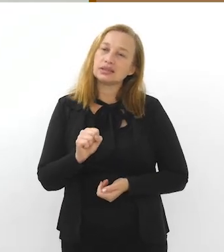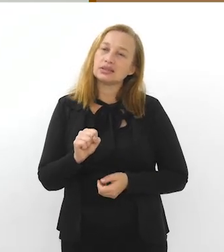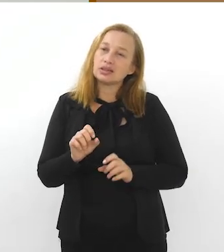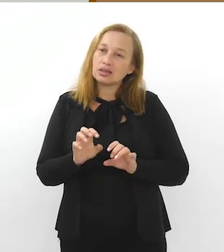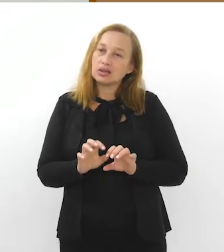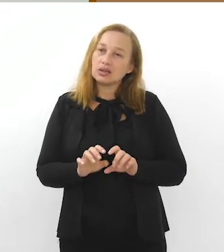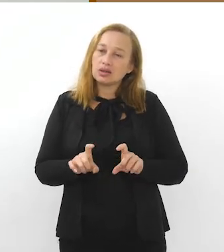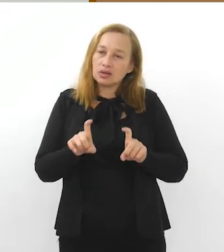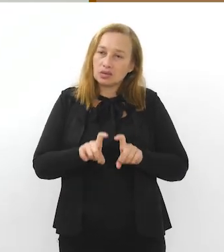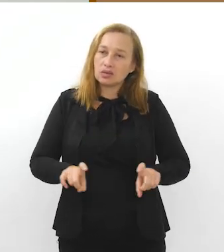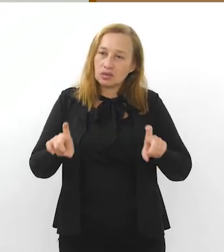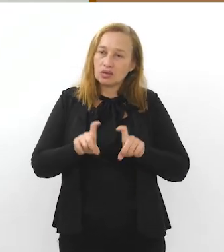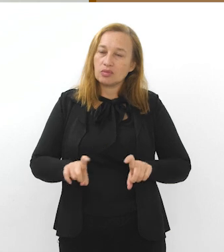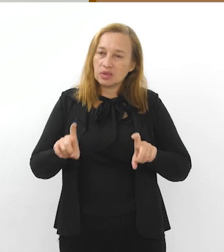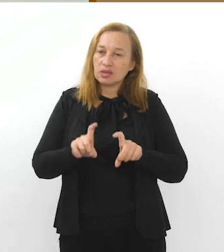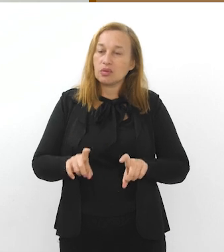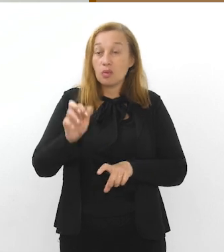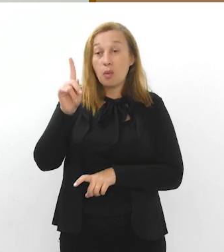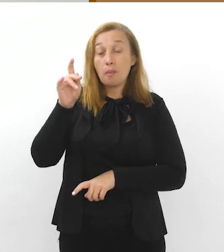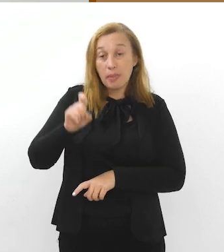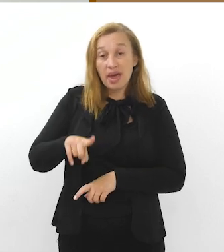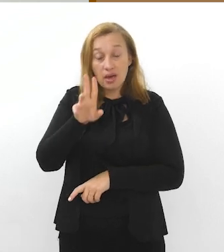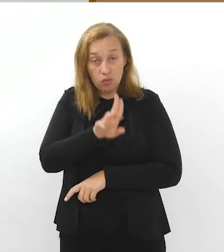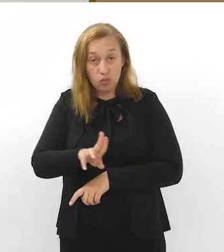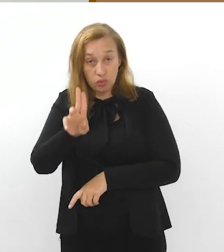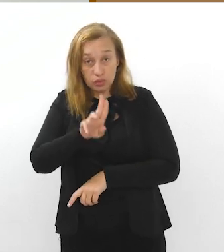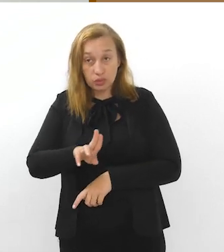No computador eu digito com os pés, né?